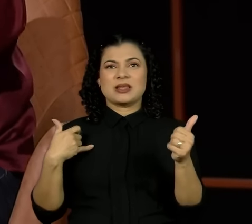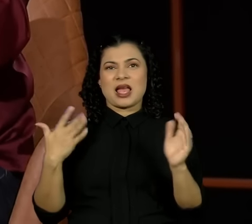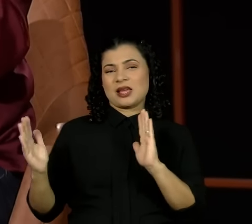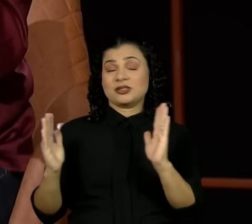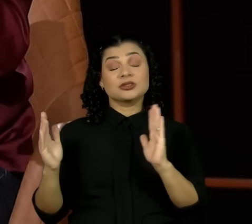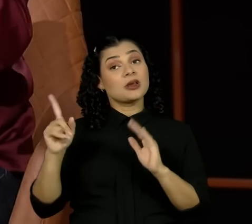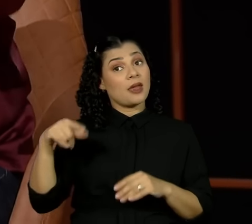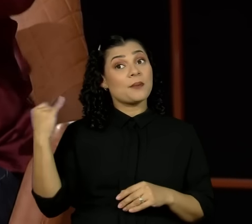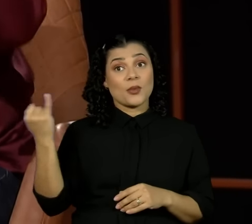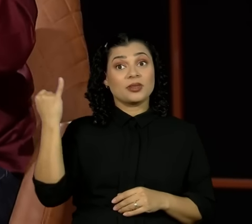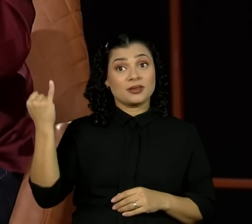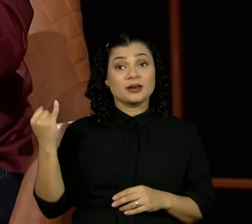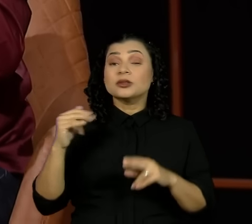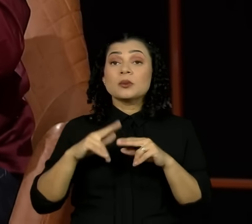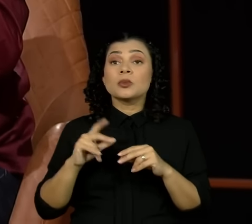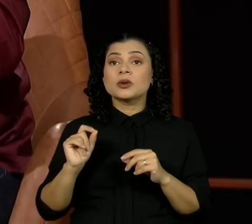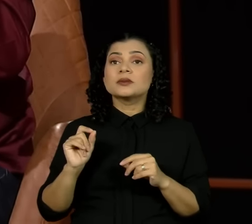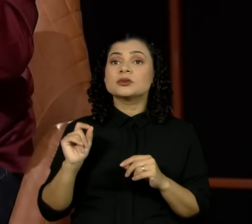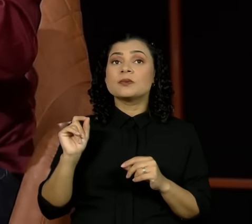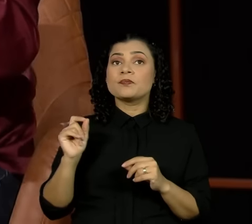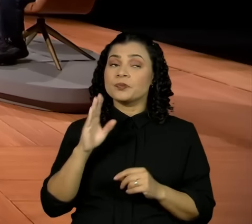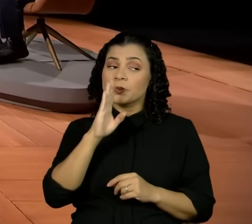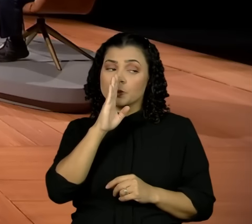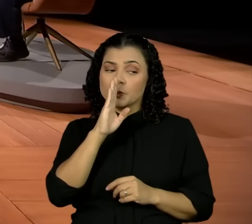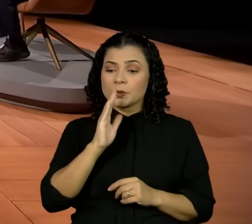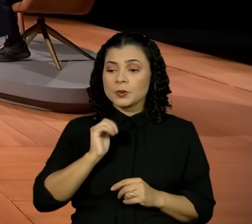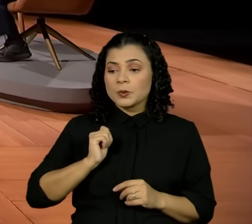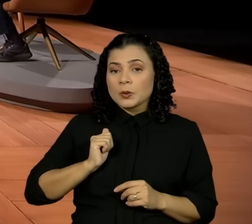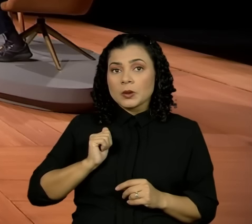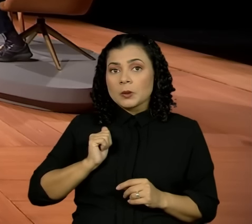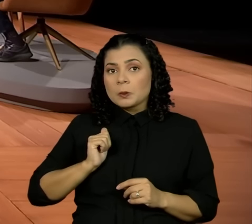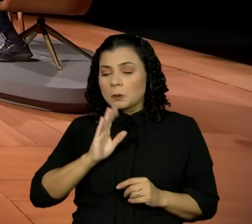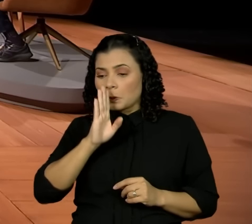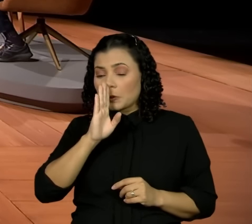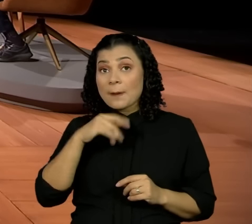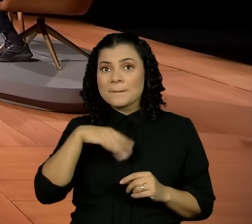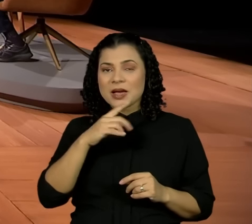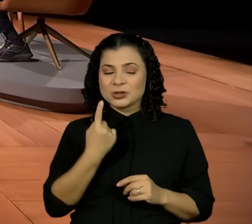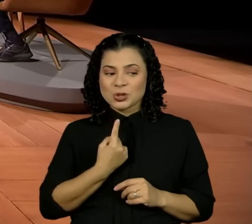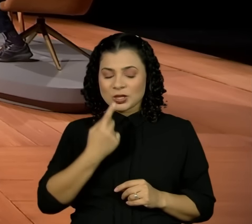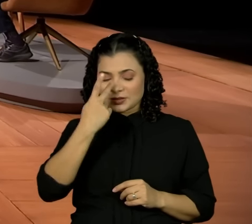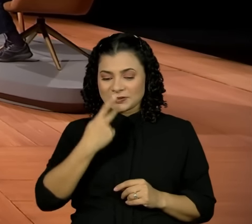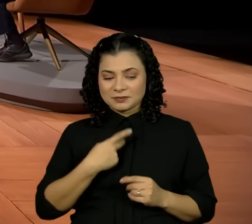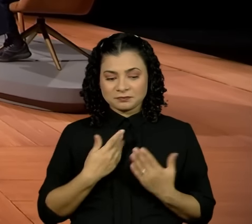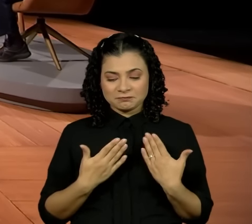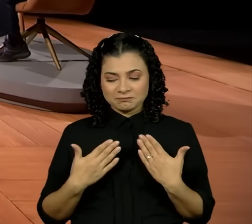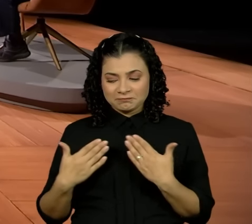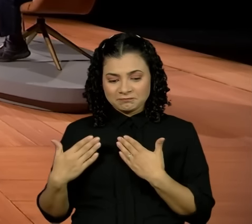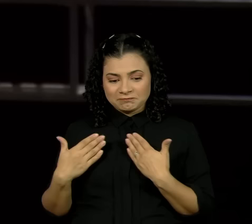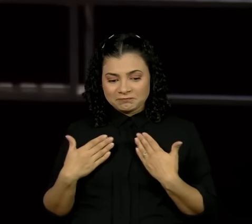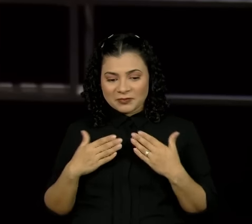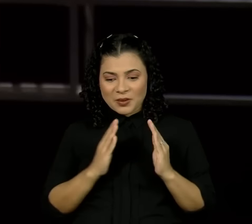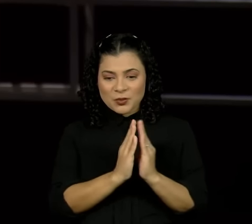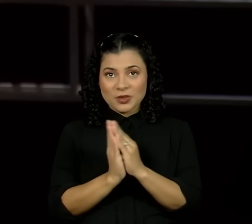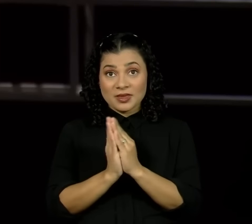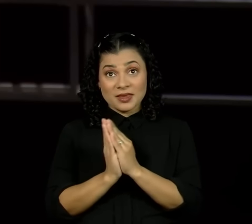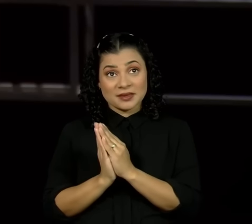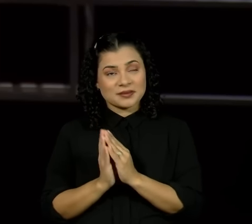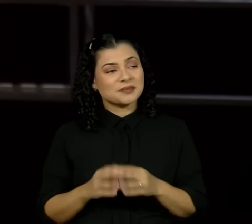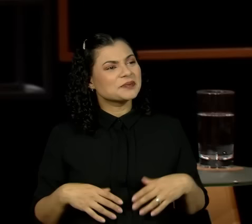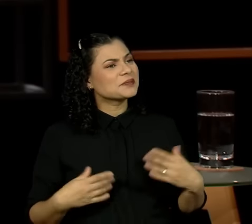criança está sempre... Ela não fala com ninguém, ela fala consigo. Ela está imersa em si. Com